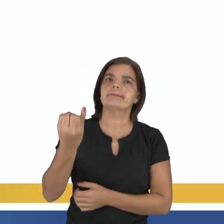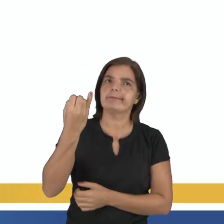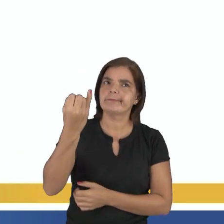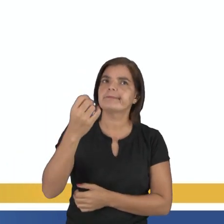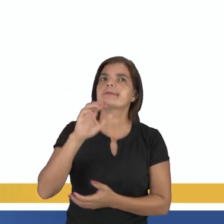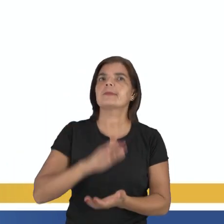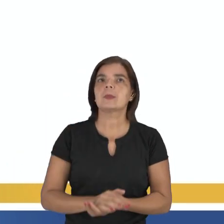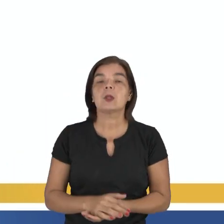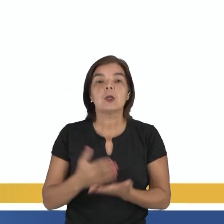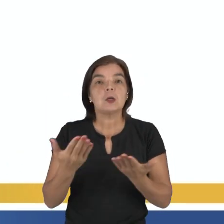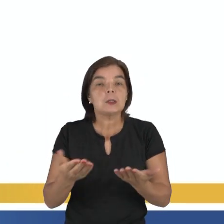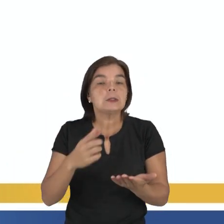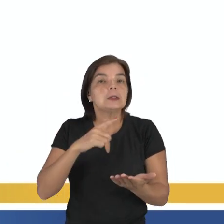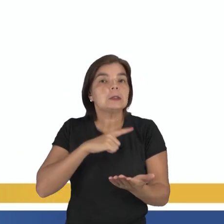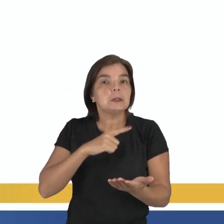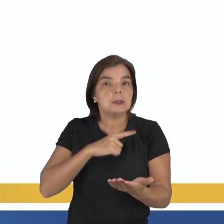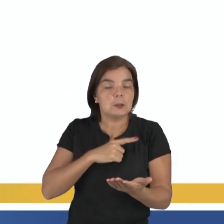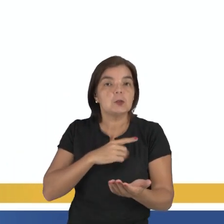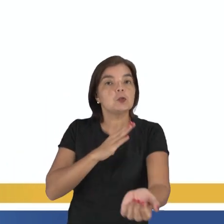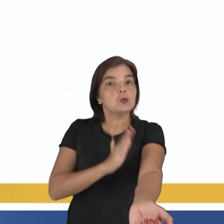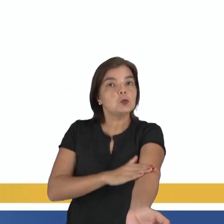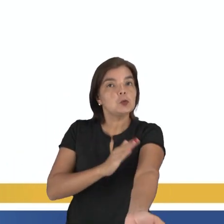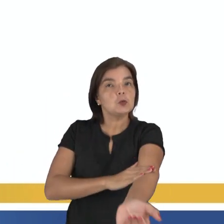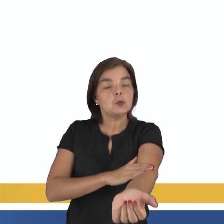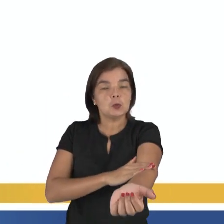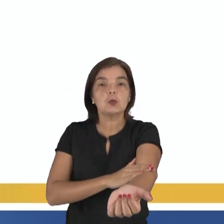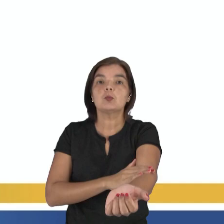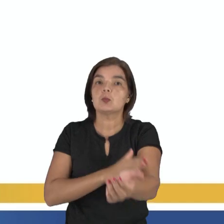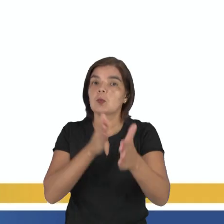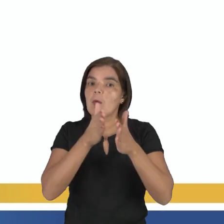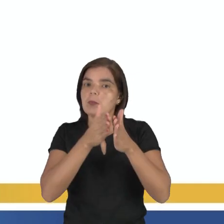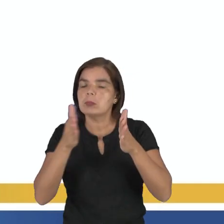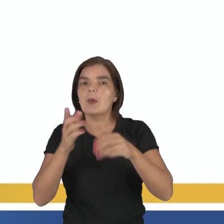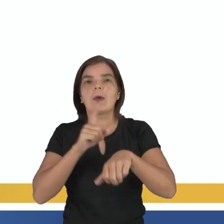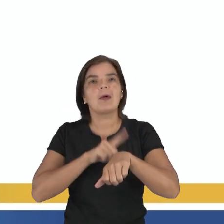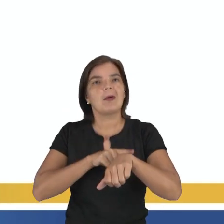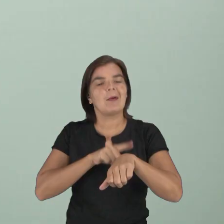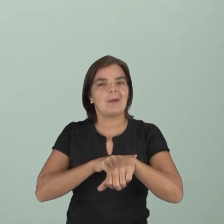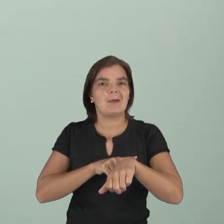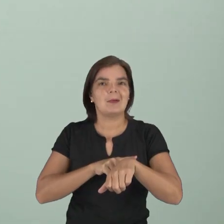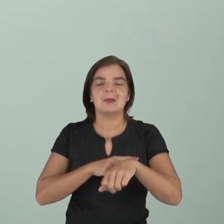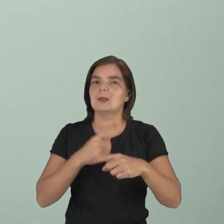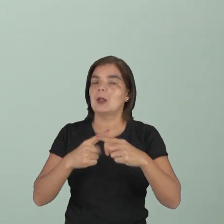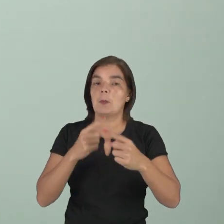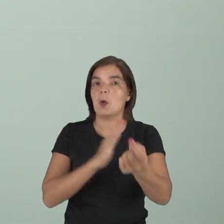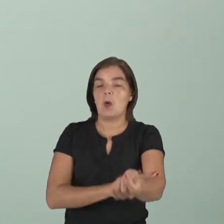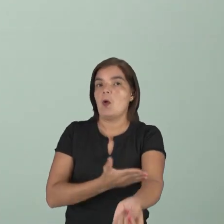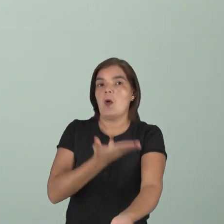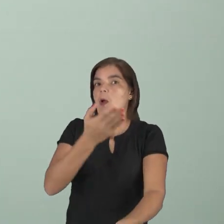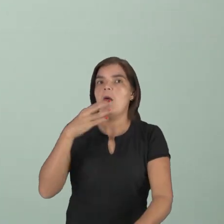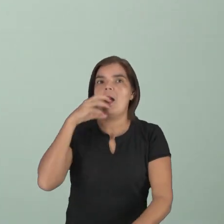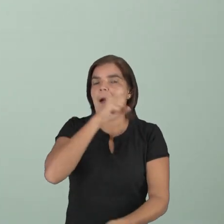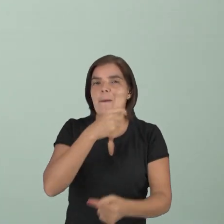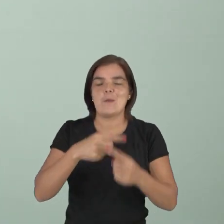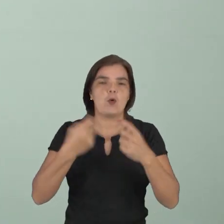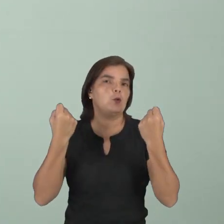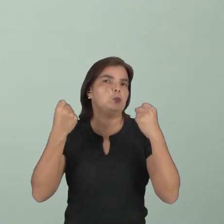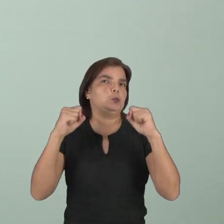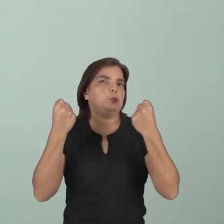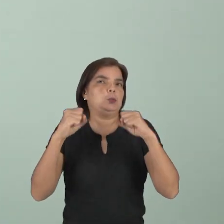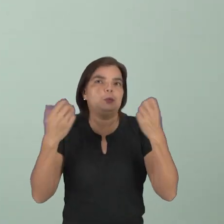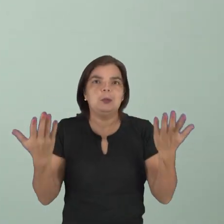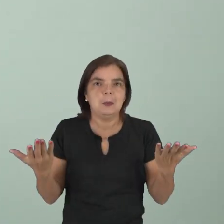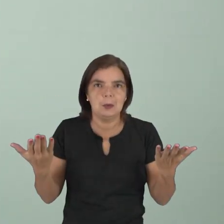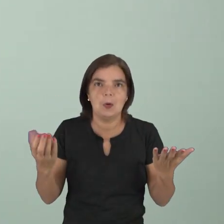importante, isso é quando a gente considera a pressão por um intervalo de tempo. Não é porque a pressão aumentou rapidamente, porque você fez um